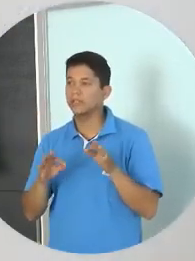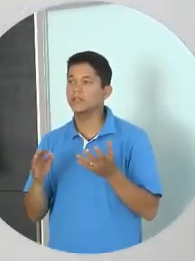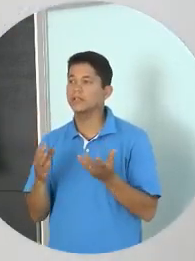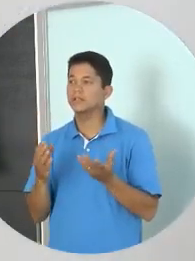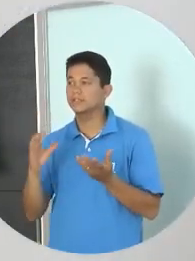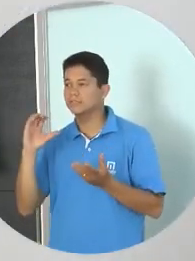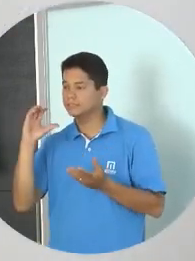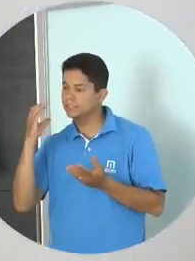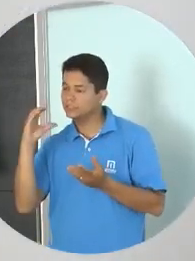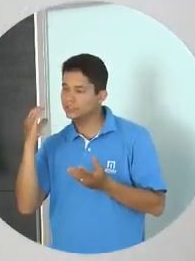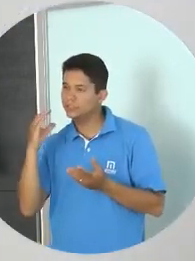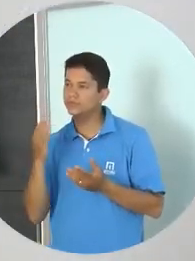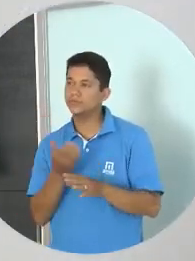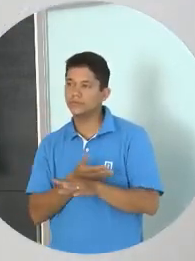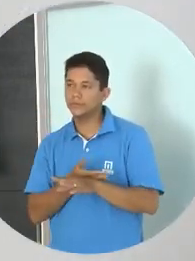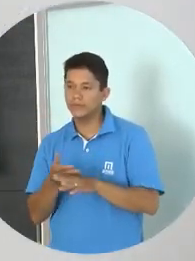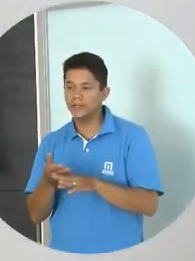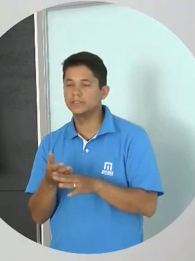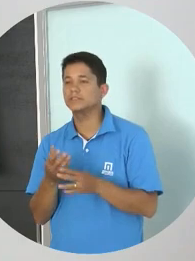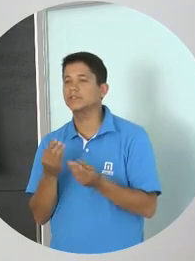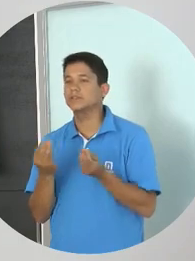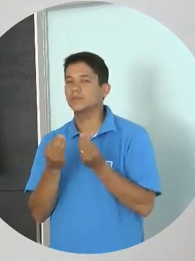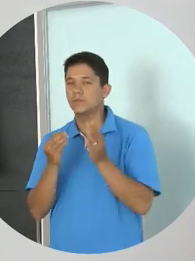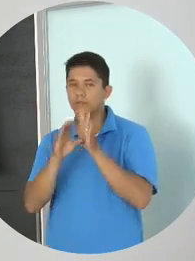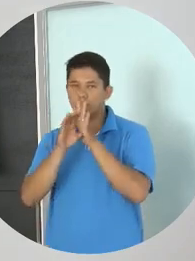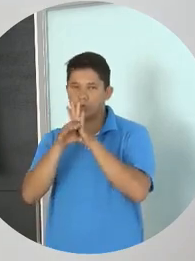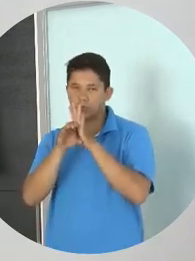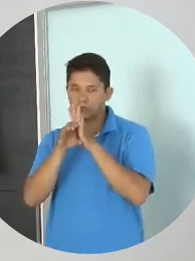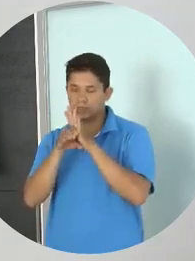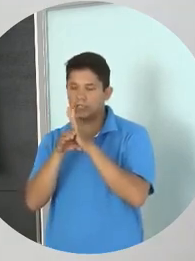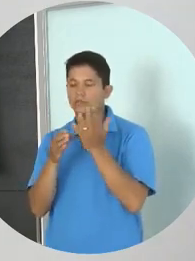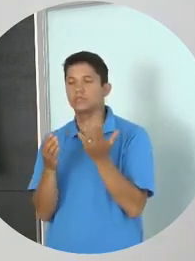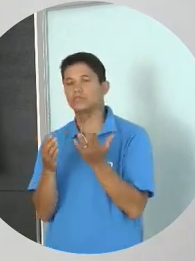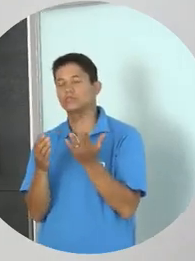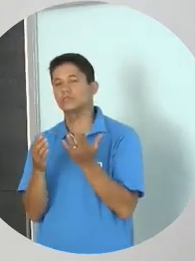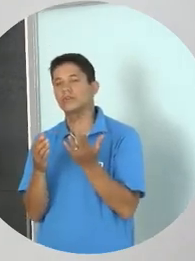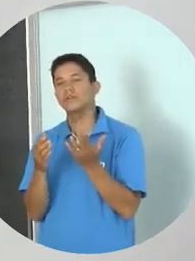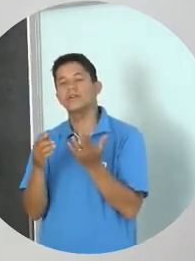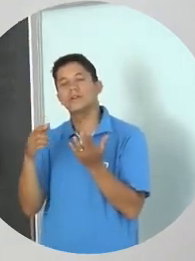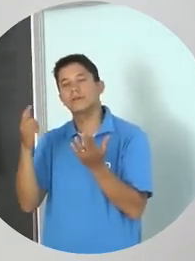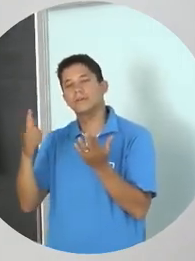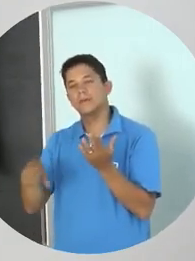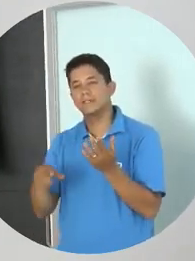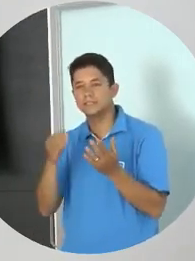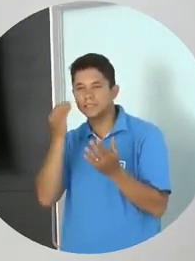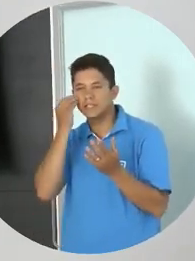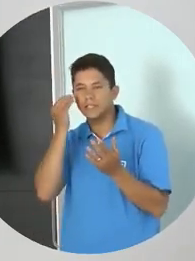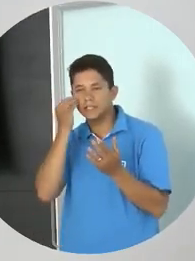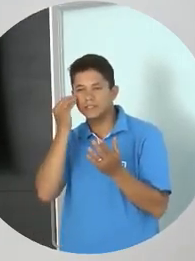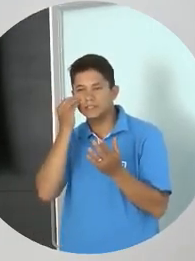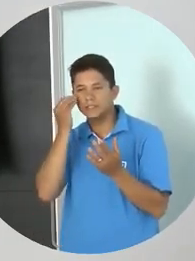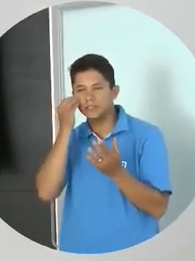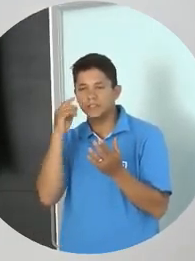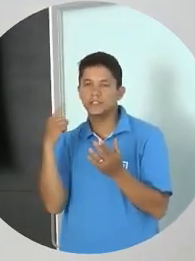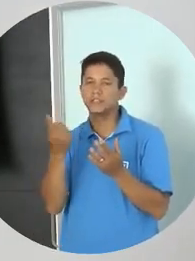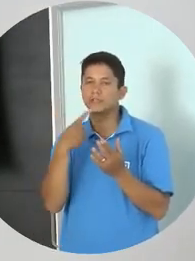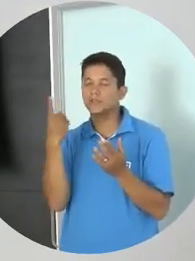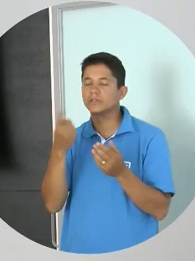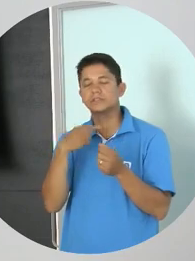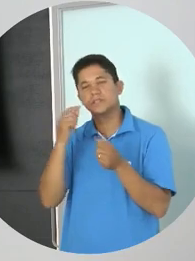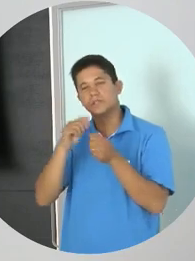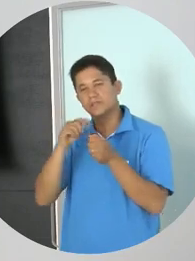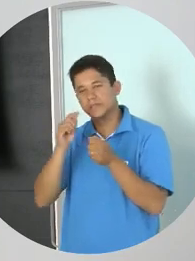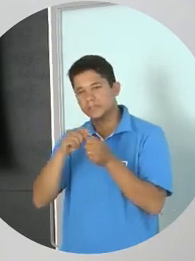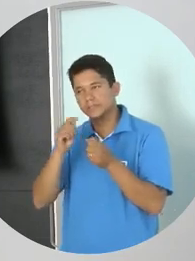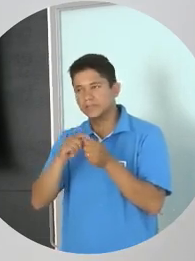científica disso, os conceitos que estão por trás dos procedimentos e os testes que a gente vem fazendo aí ao